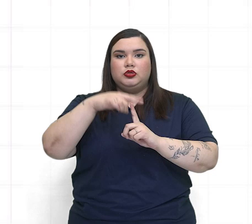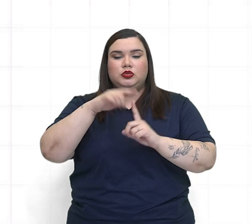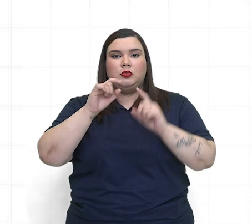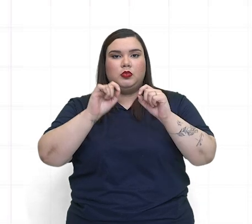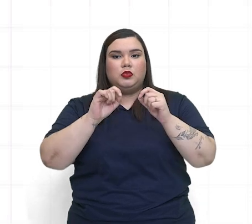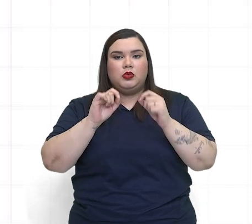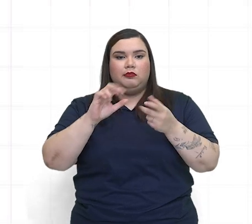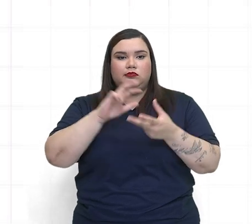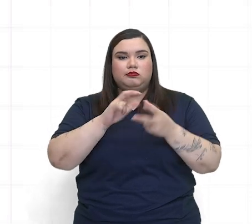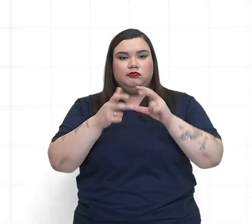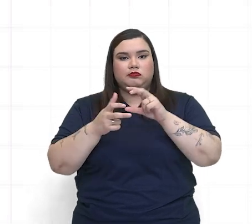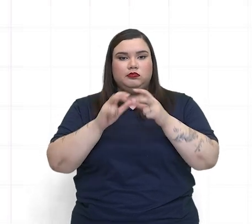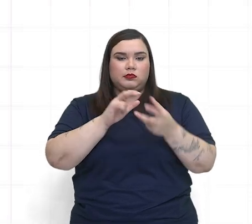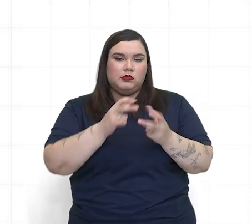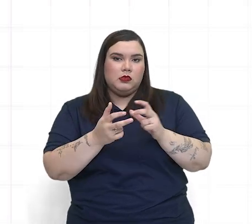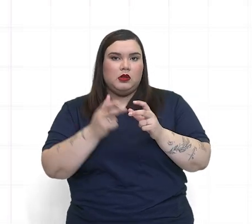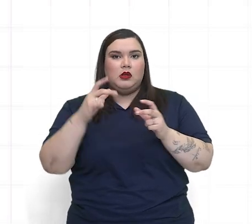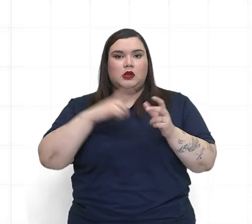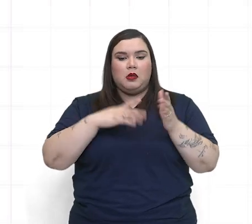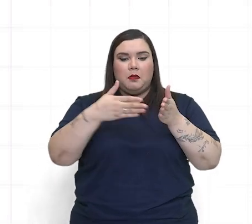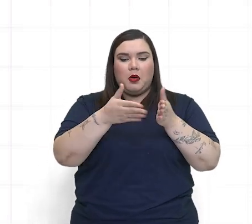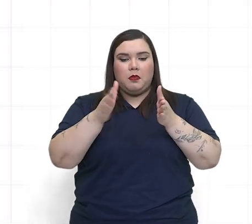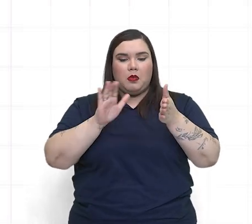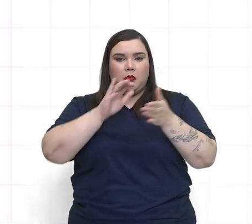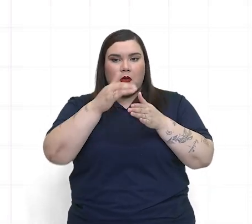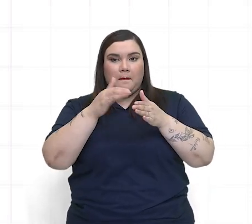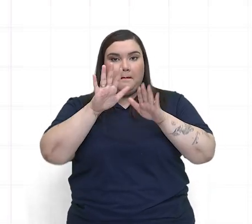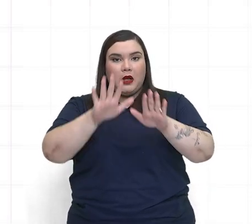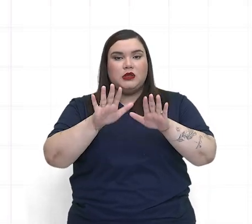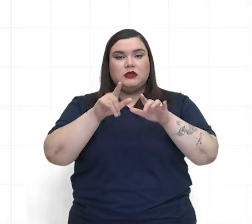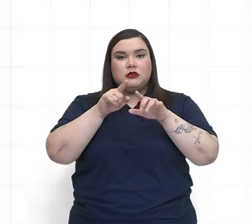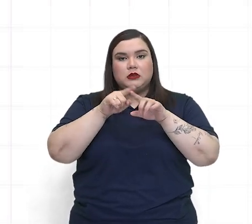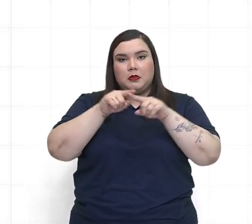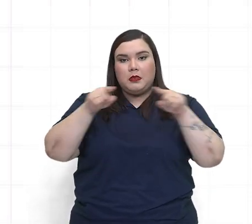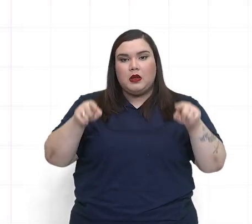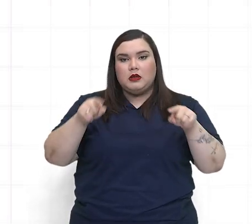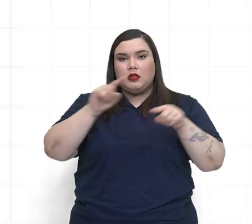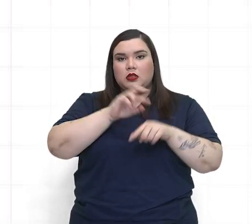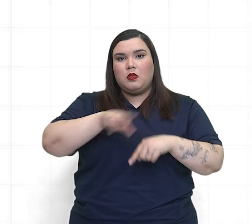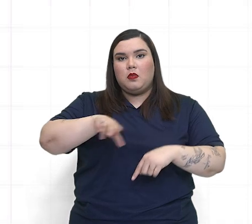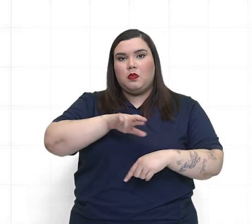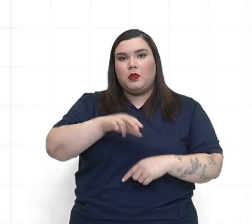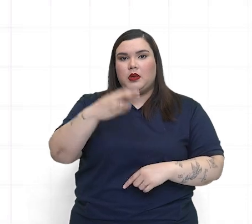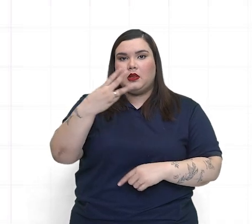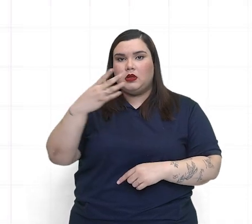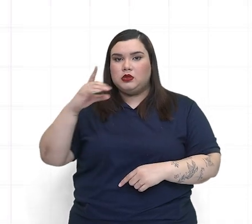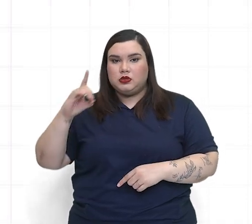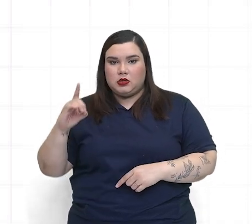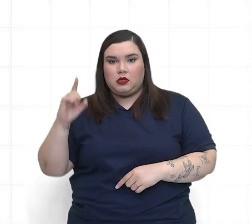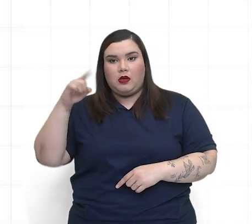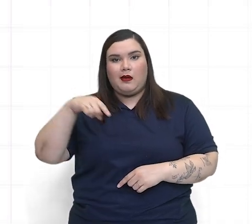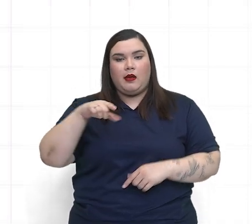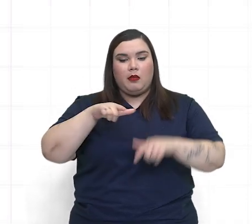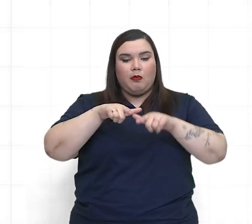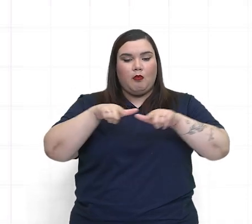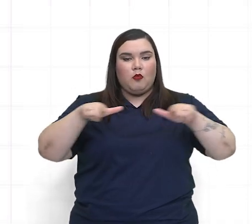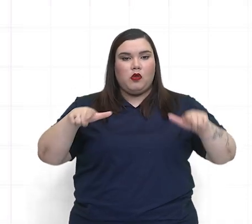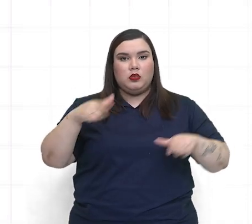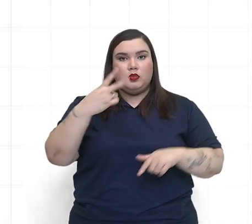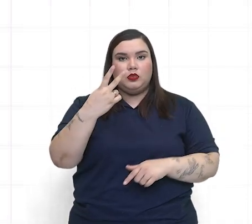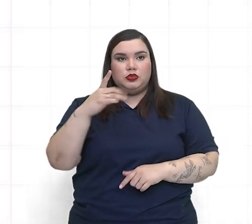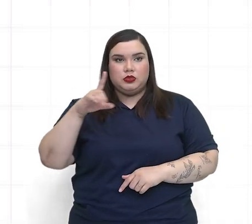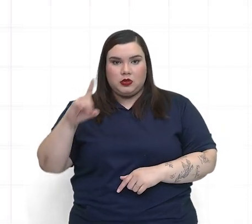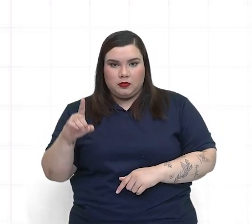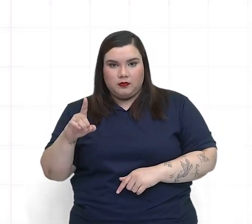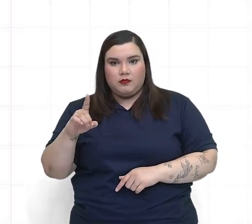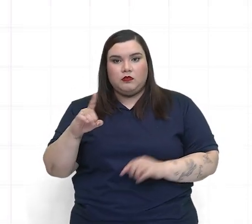planas, fechadas, formadas por lados que, por sua vez, são segmentos de reta e não se cruzam